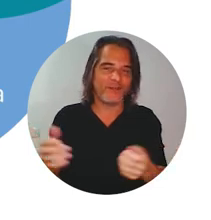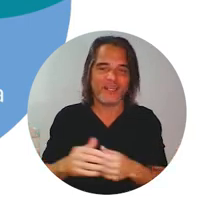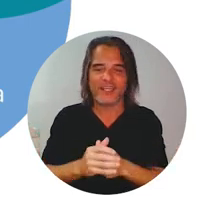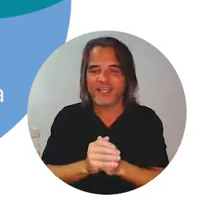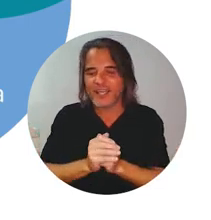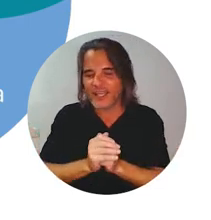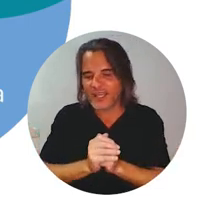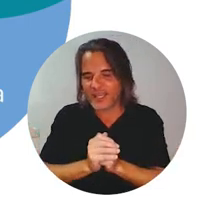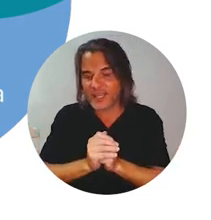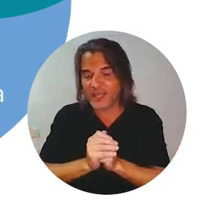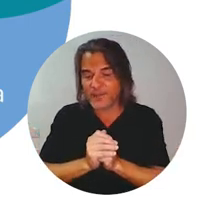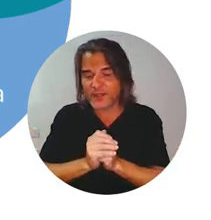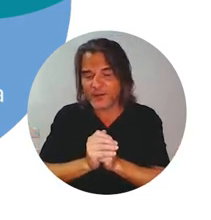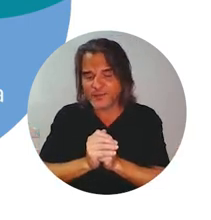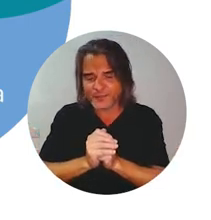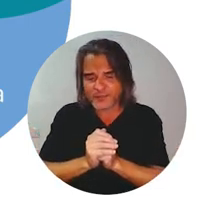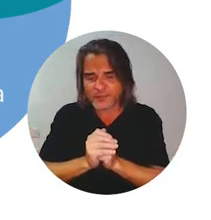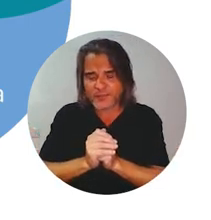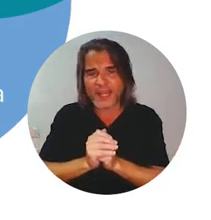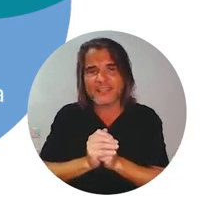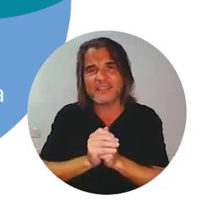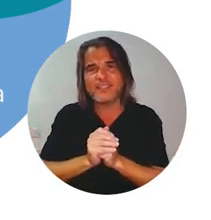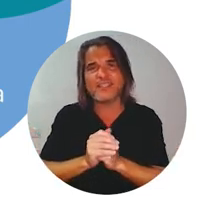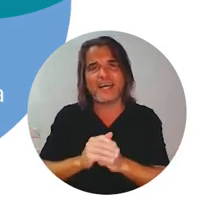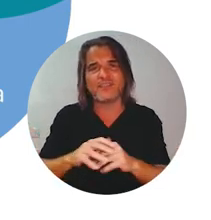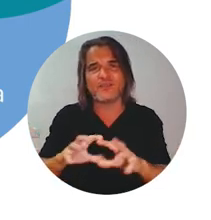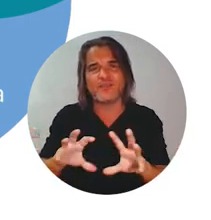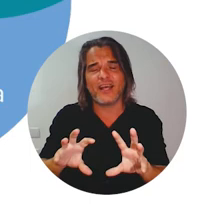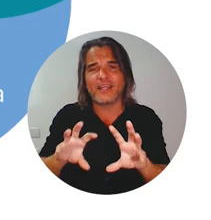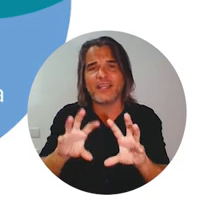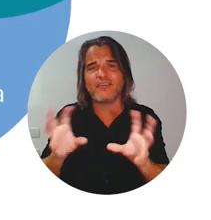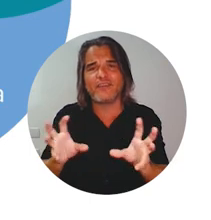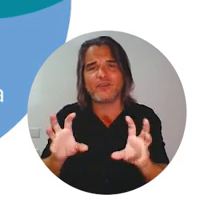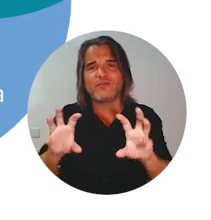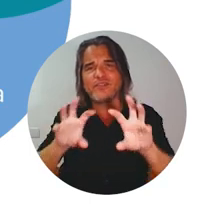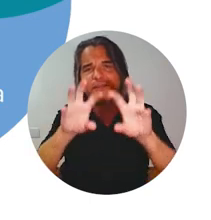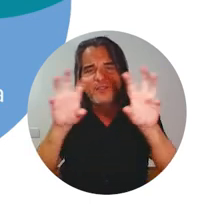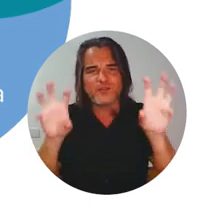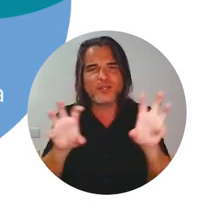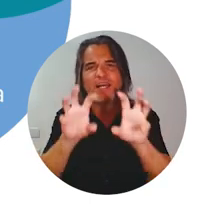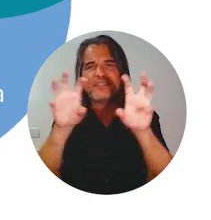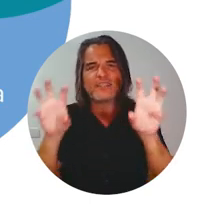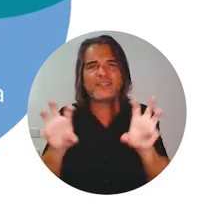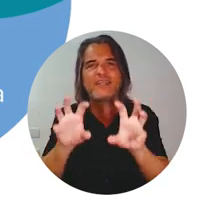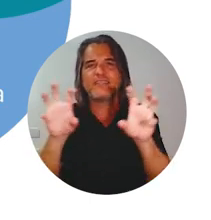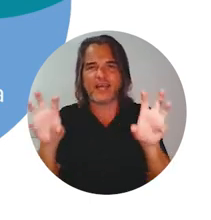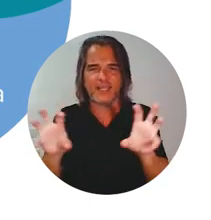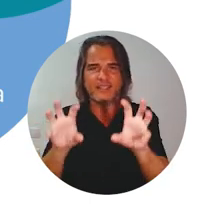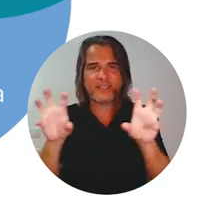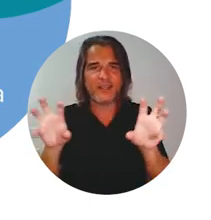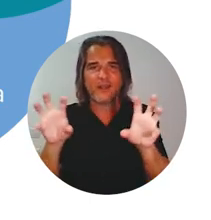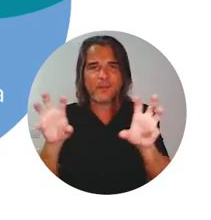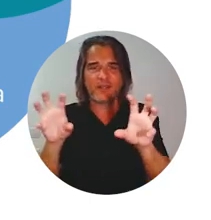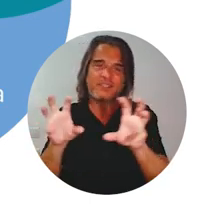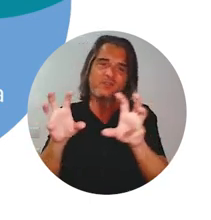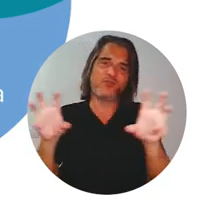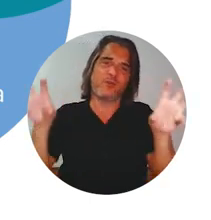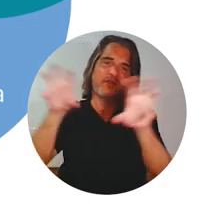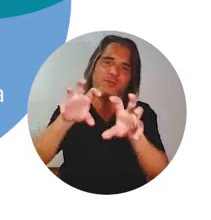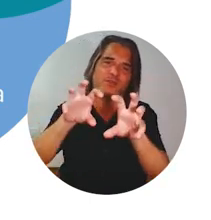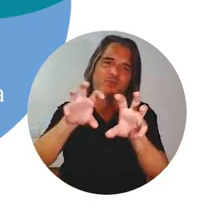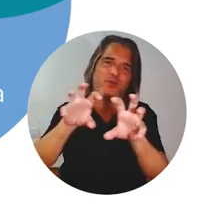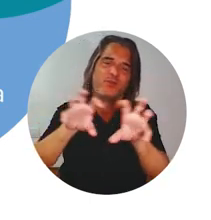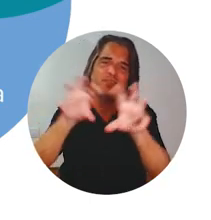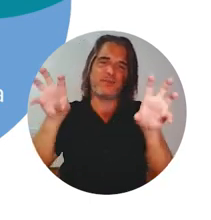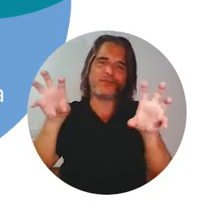estatística, né? Então, a ciência de dados, ela tem a ver com você misturar essas três áreas. Pode estar tudo